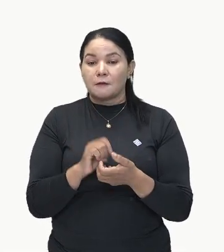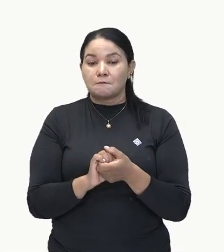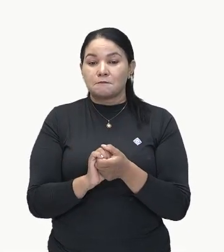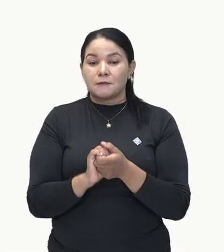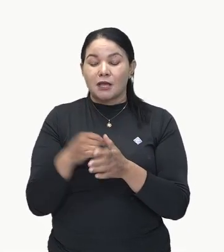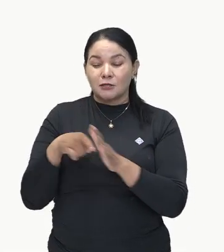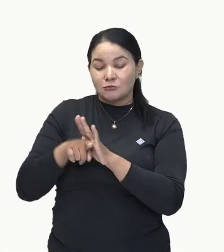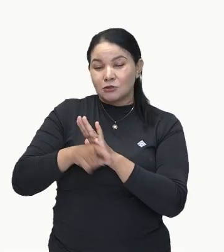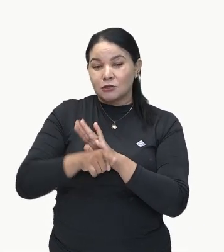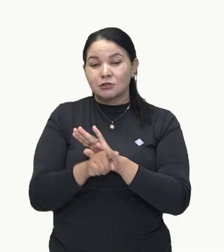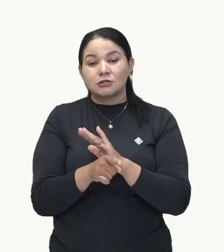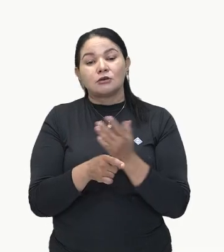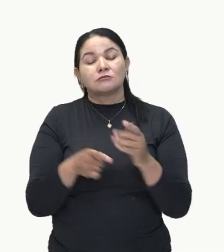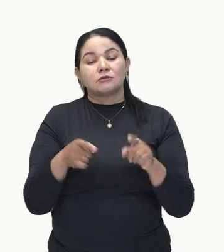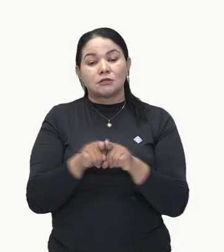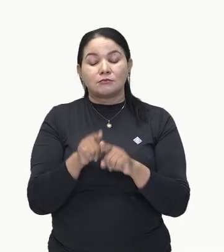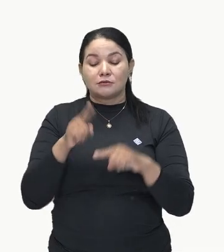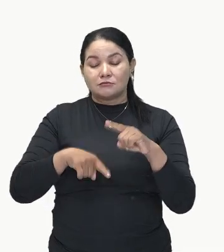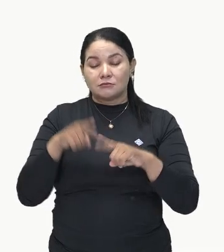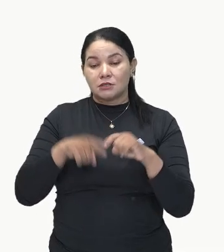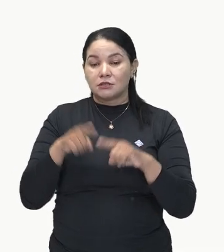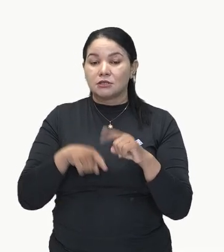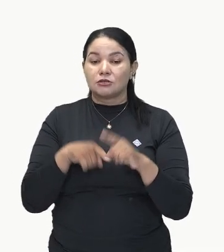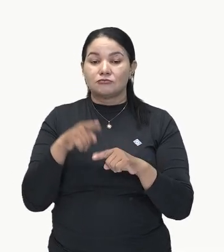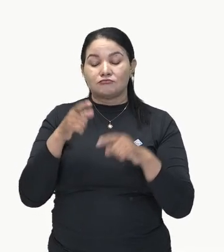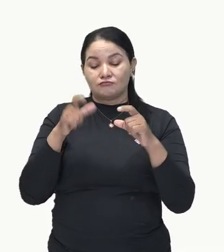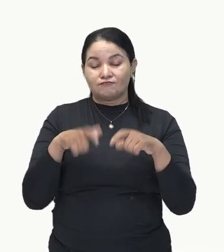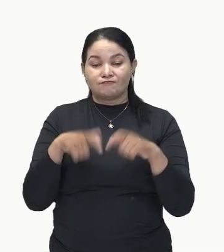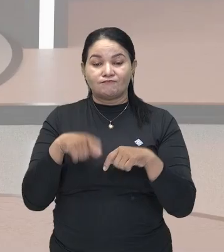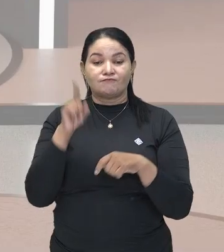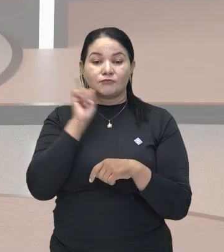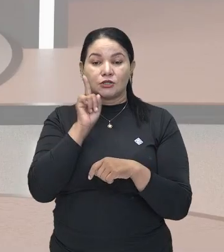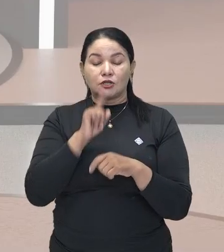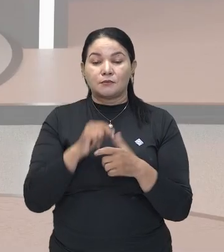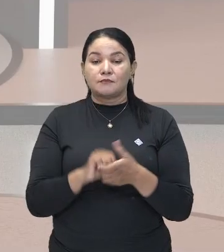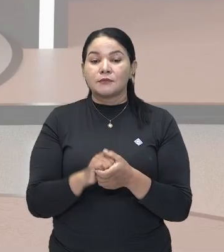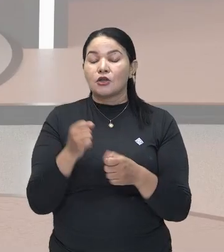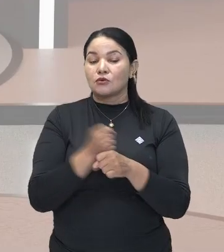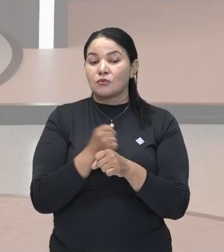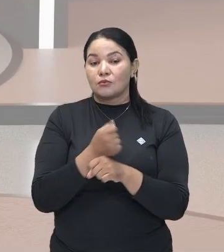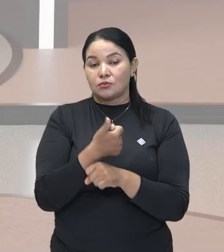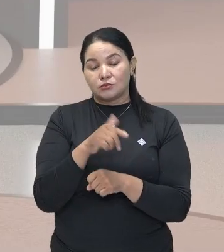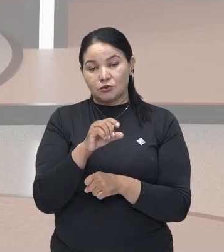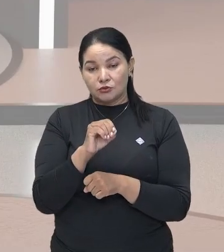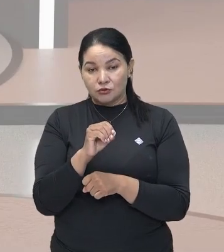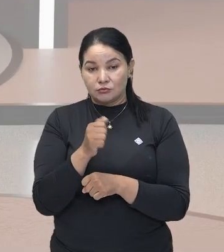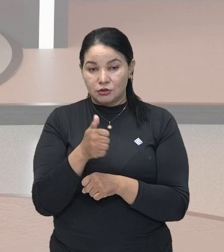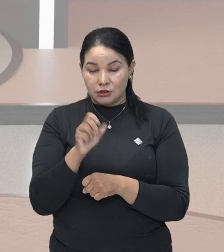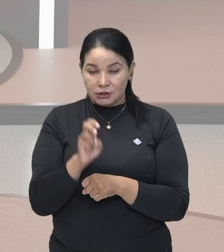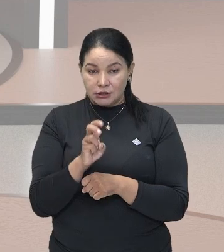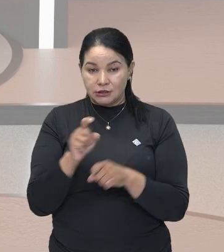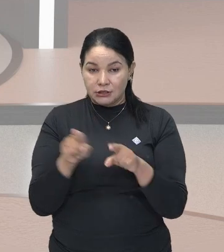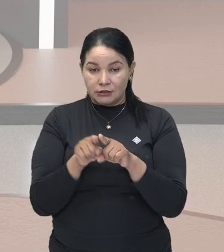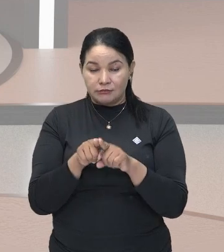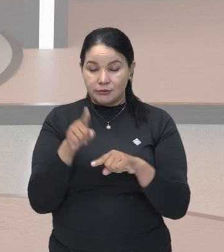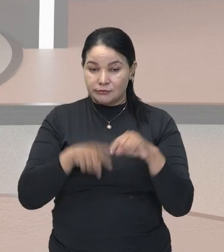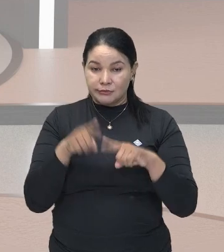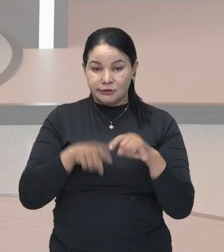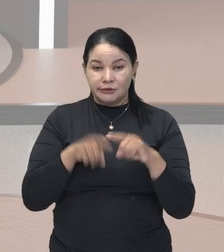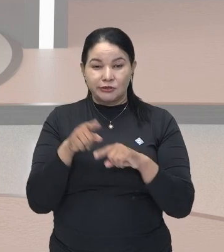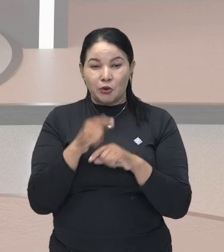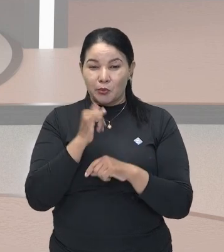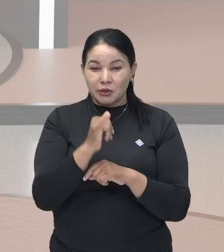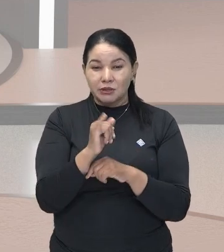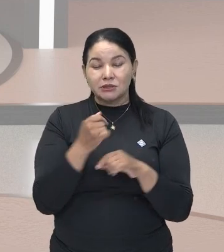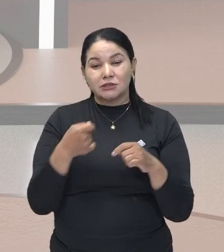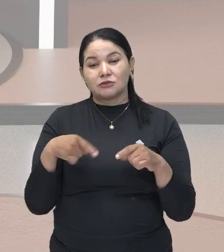no subsolo também nos Estados Unidos. E em 2015, gente, esses recursos energéticos,